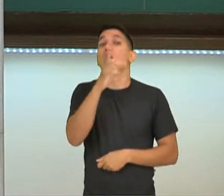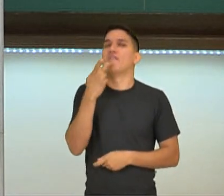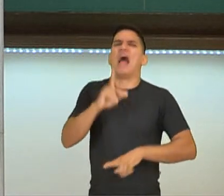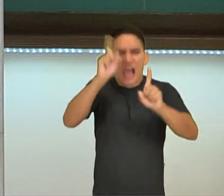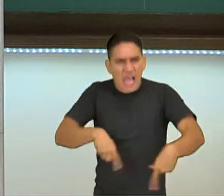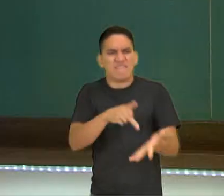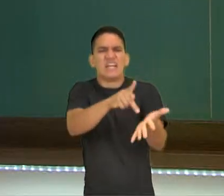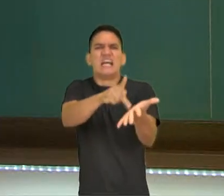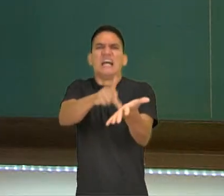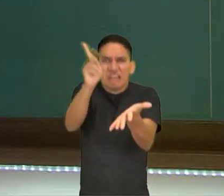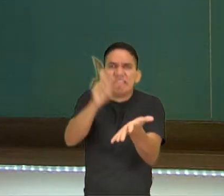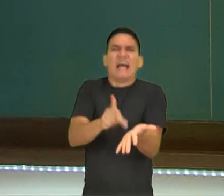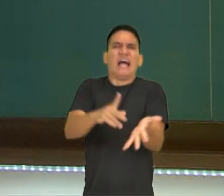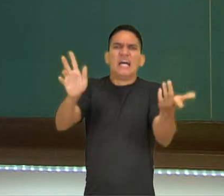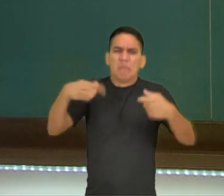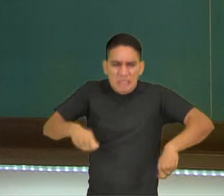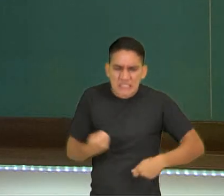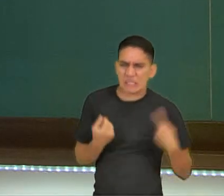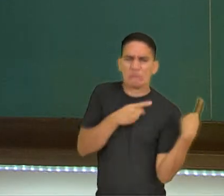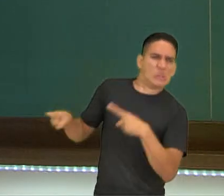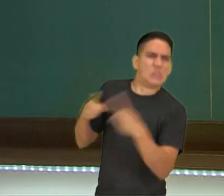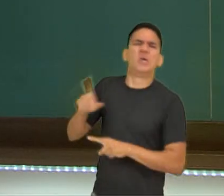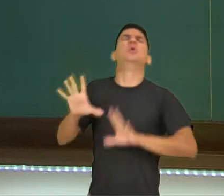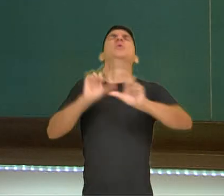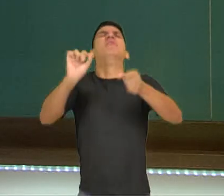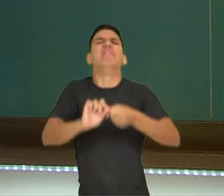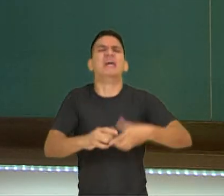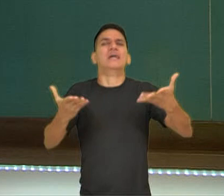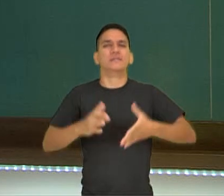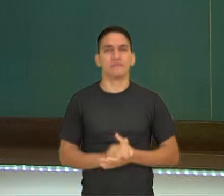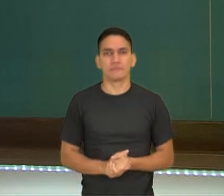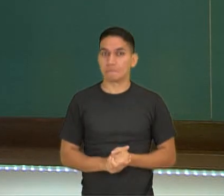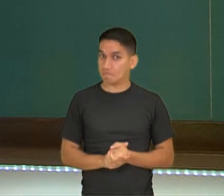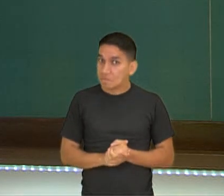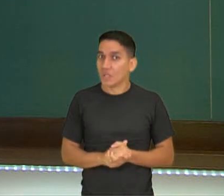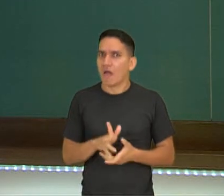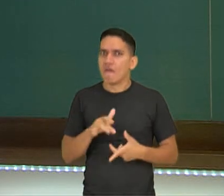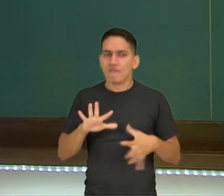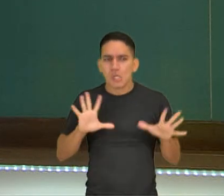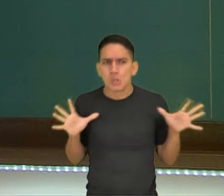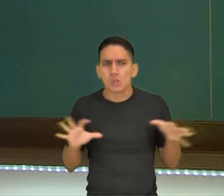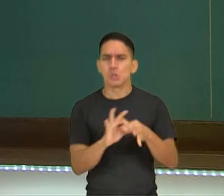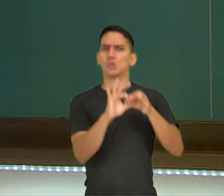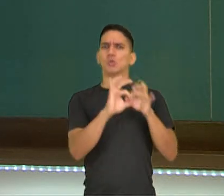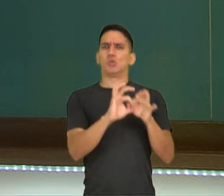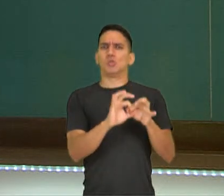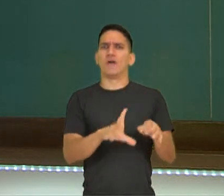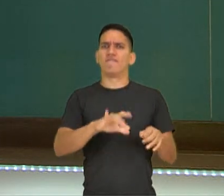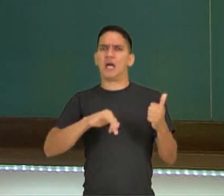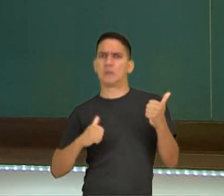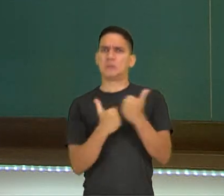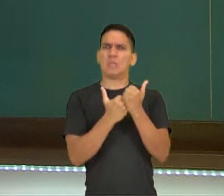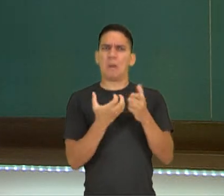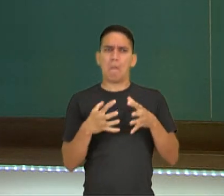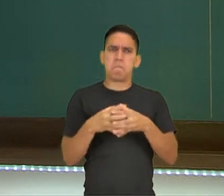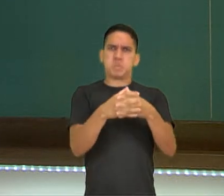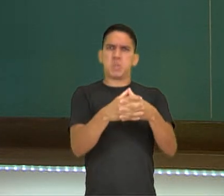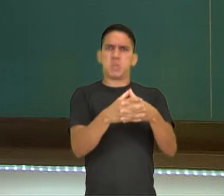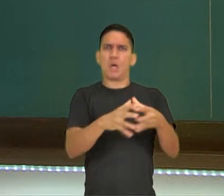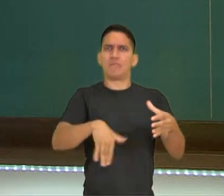É verdade. Nós temos que resolver esse negócio. O que nós vamos fazer então, povo? Olha, vamos se fortalecer. Vamos montar um exército. É